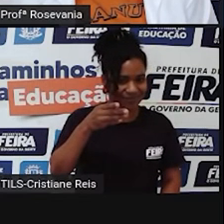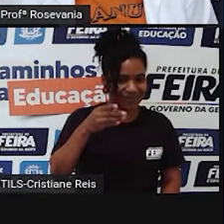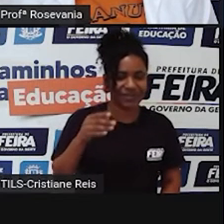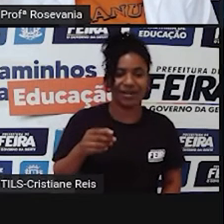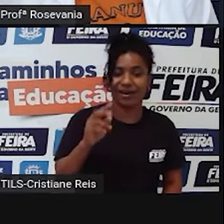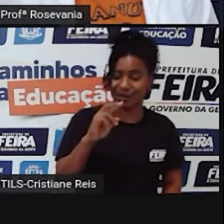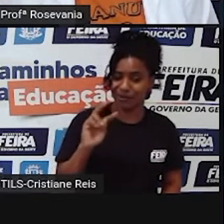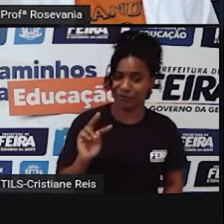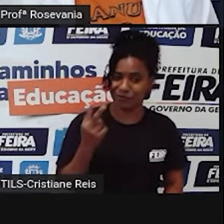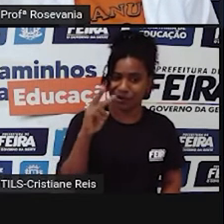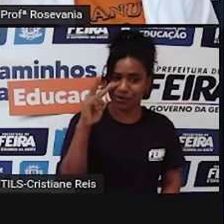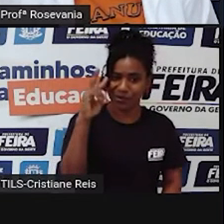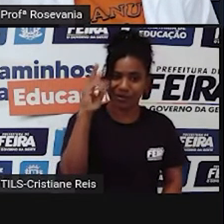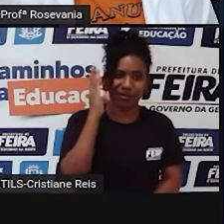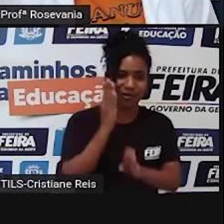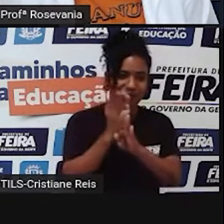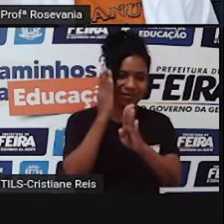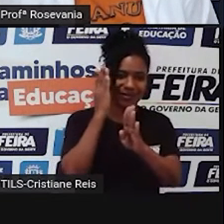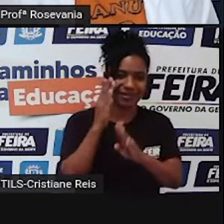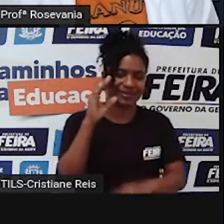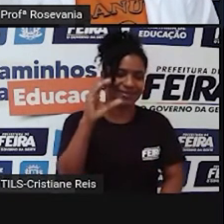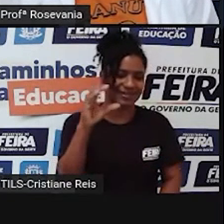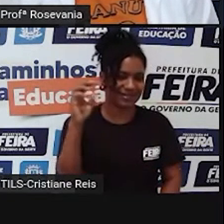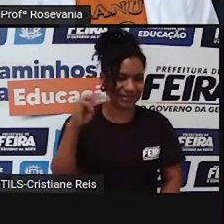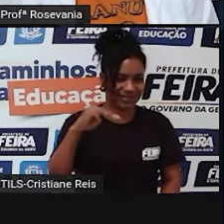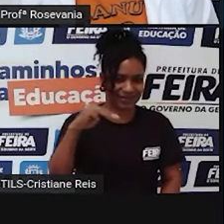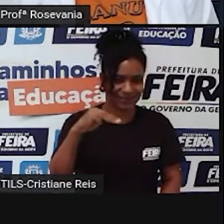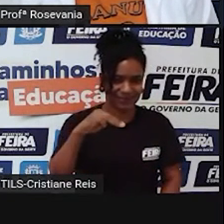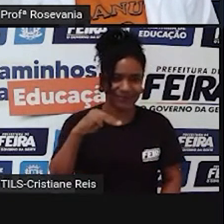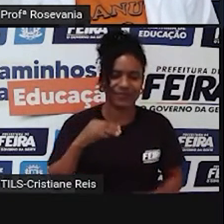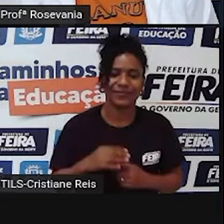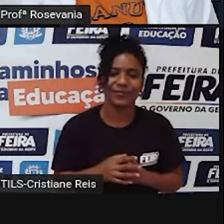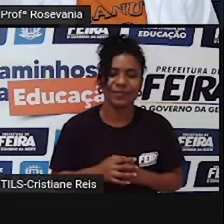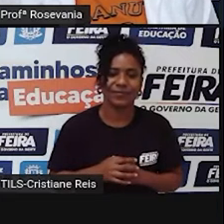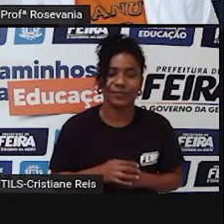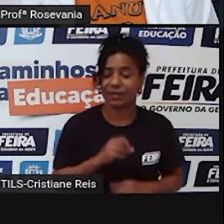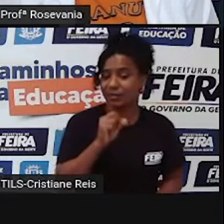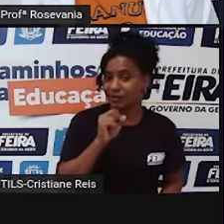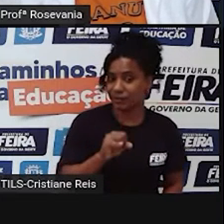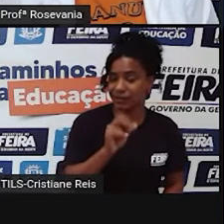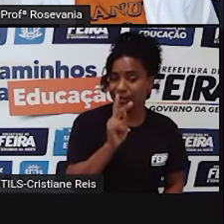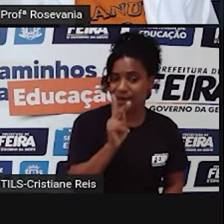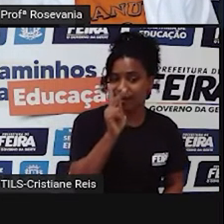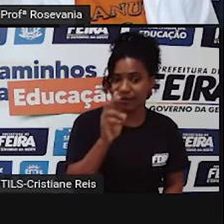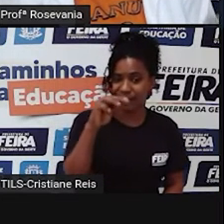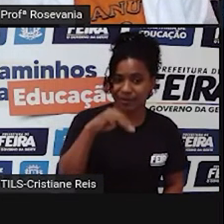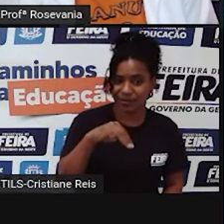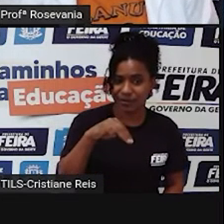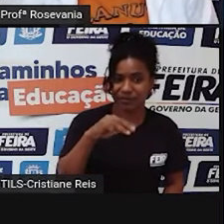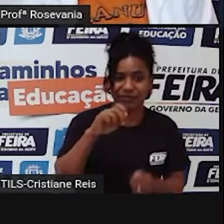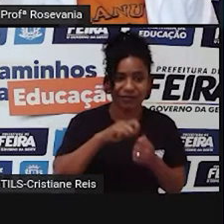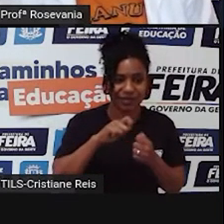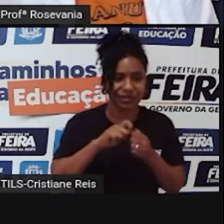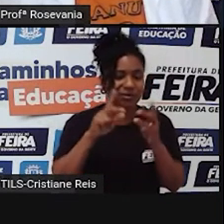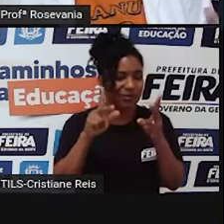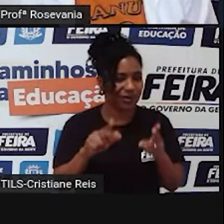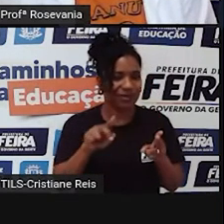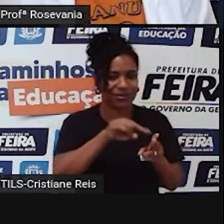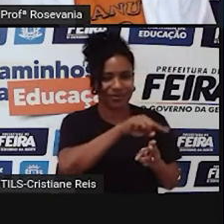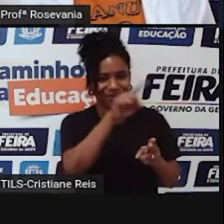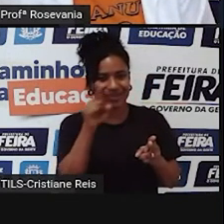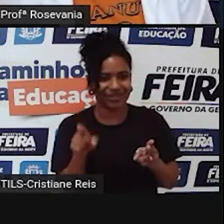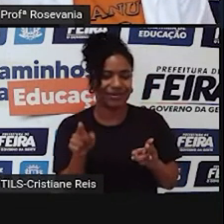de quilômetros, se eu tiver em centímetro. E se eu tiver em quilômetro e quiser transformar em centímetros, a mesma coisa.